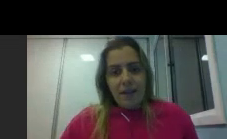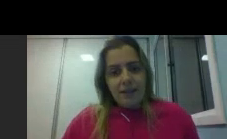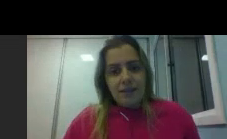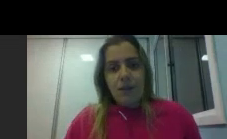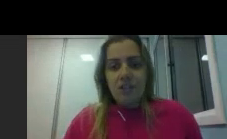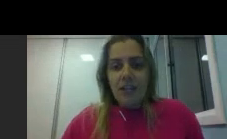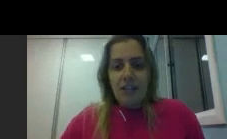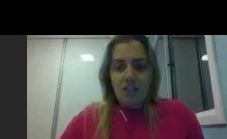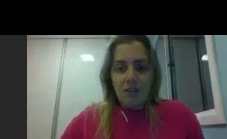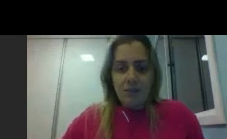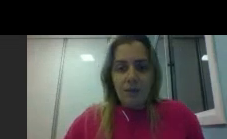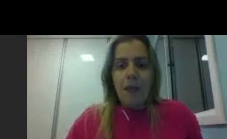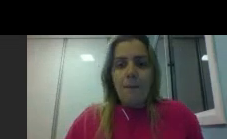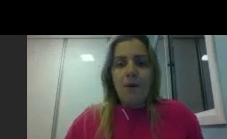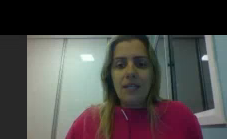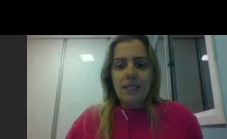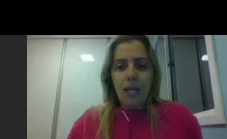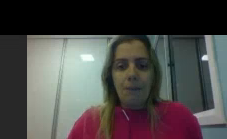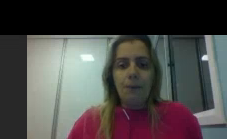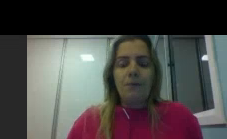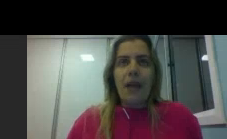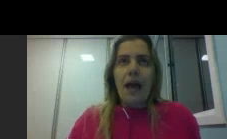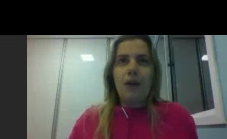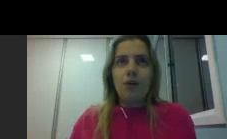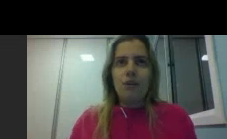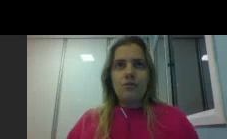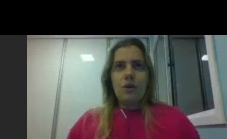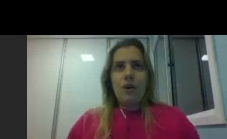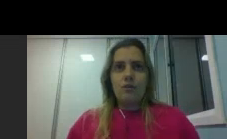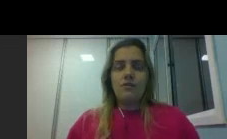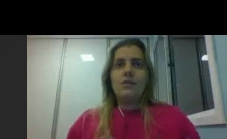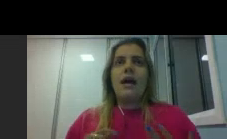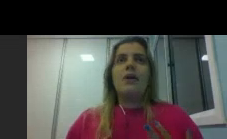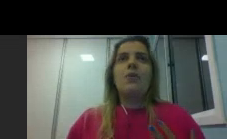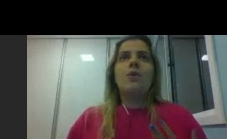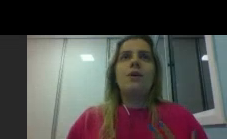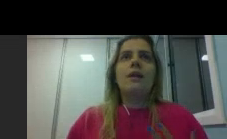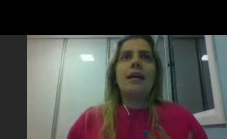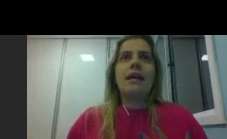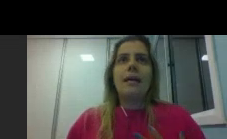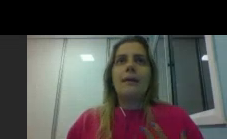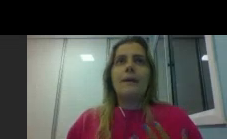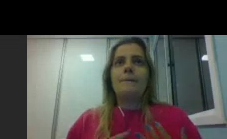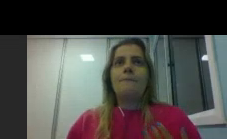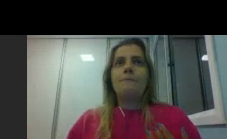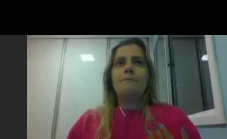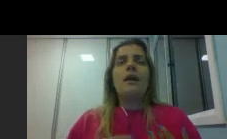quantitativa, tá? Uma herança quantitativa. Por exemplo, a cor dos olhos, a cor